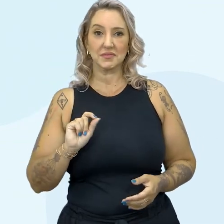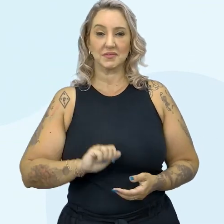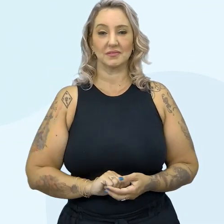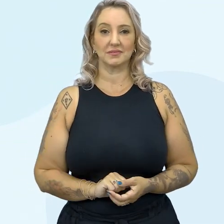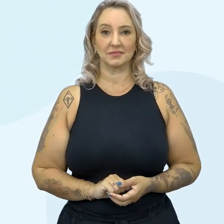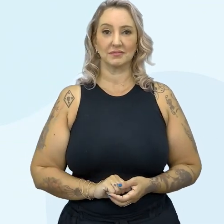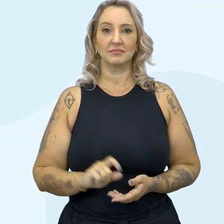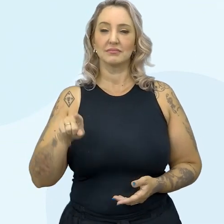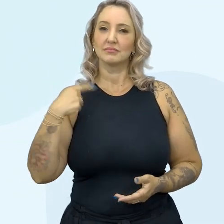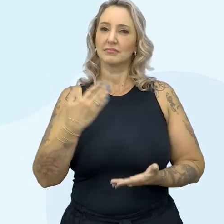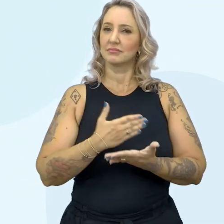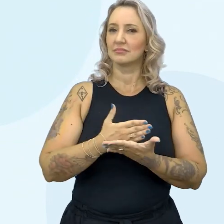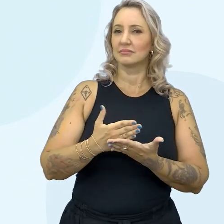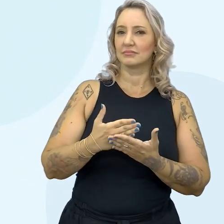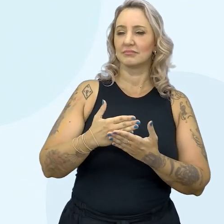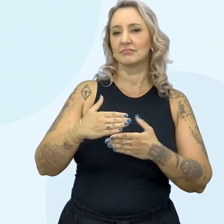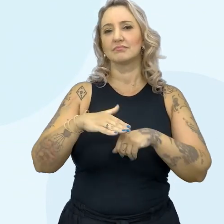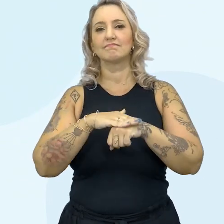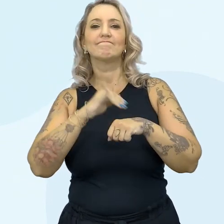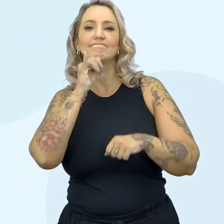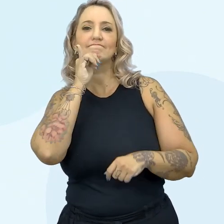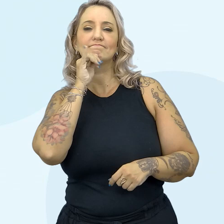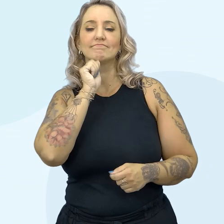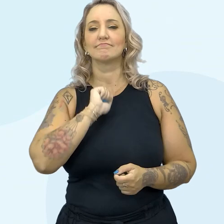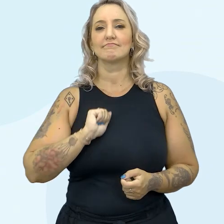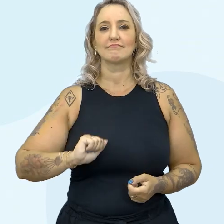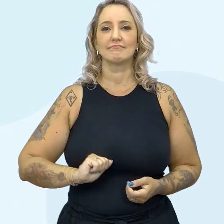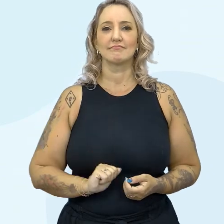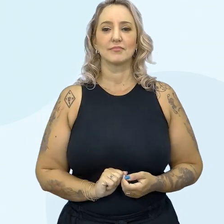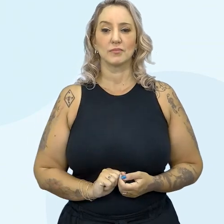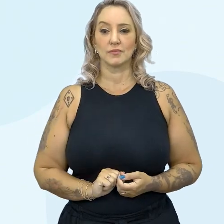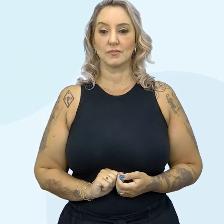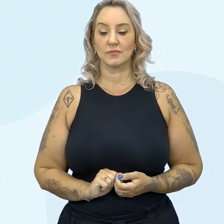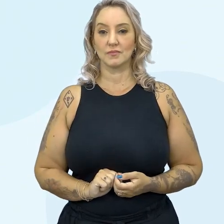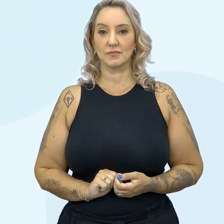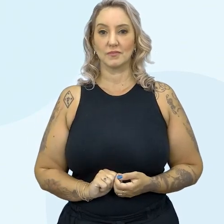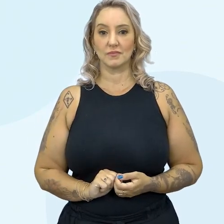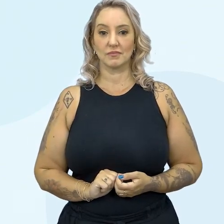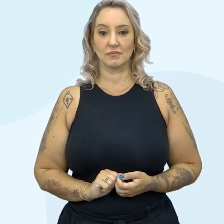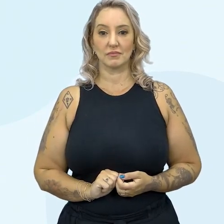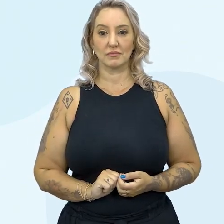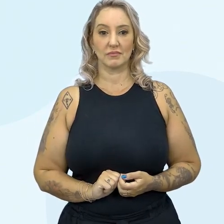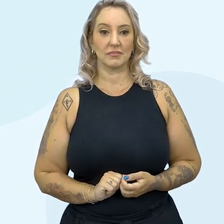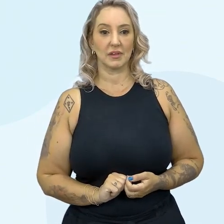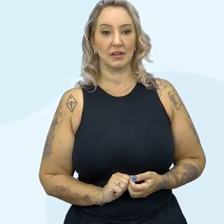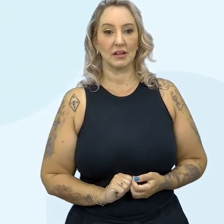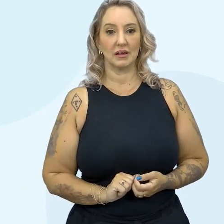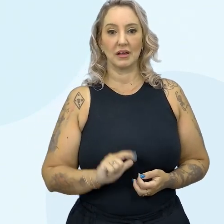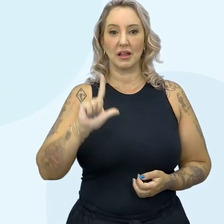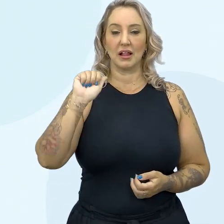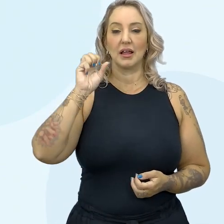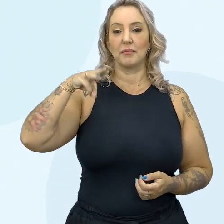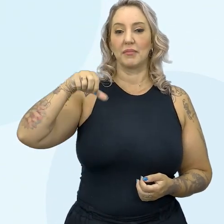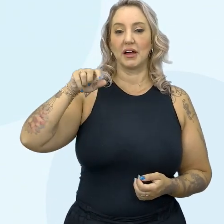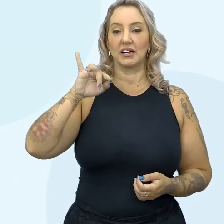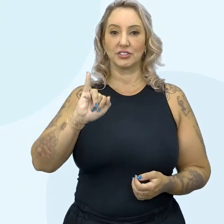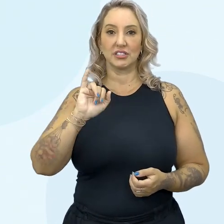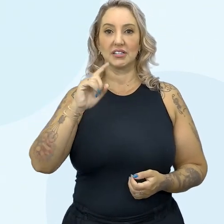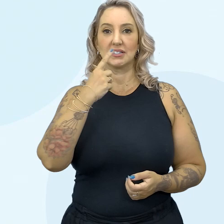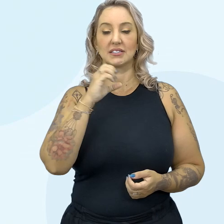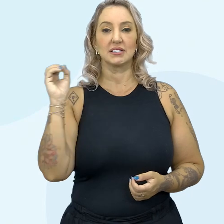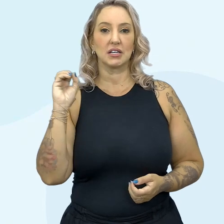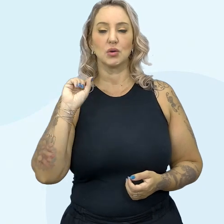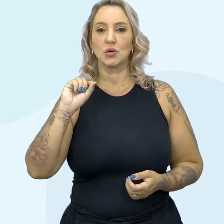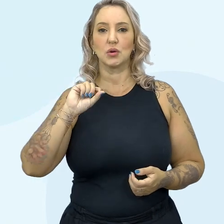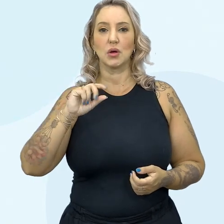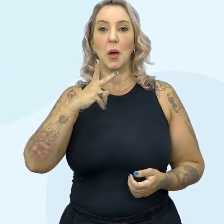pode começar uma conversa, por exemplo, com o Amartya Sen. Quem é esse? Ele é considerado